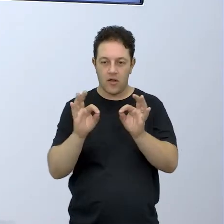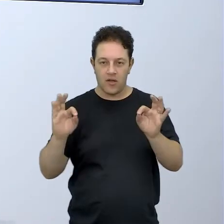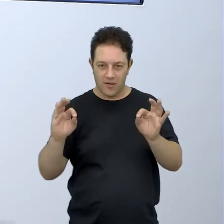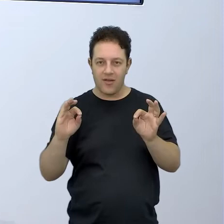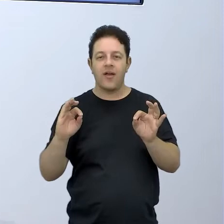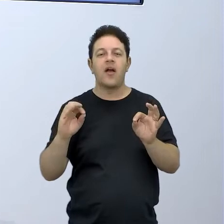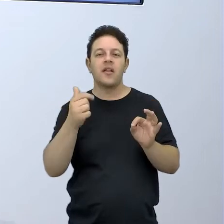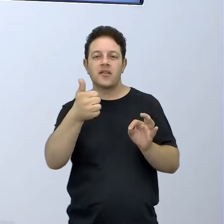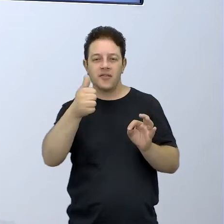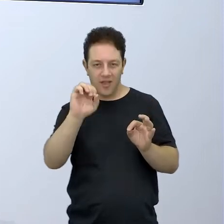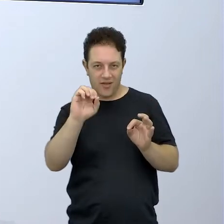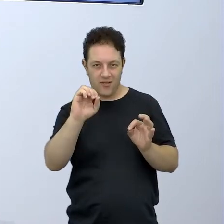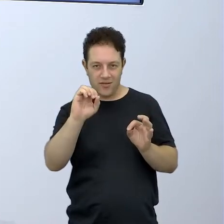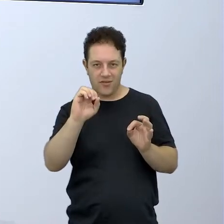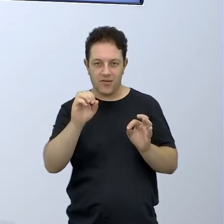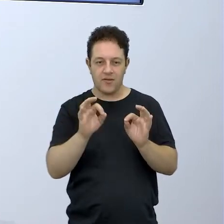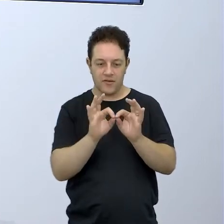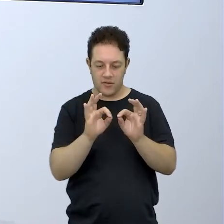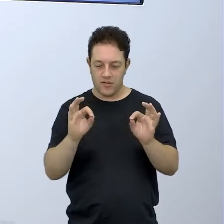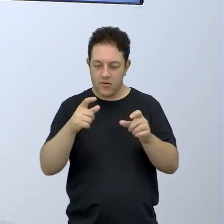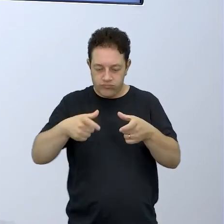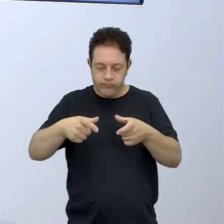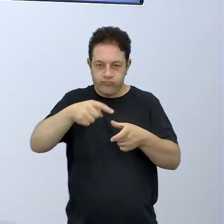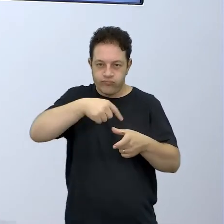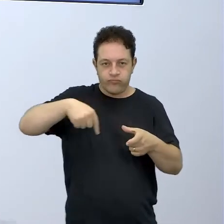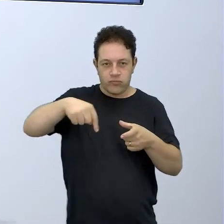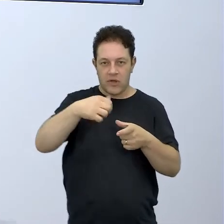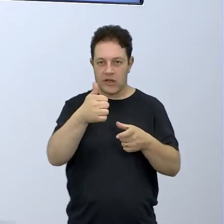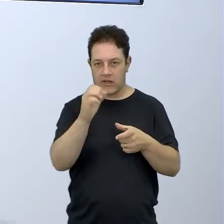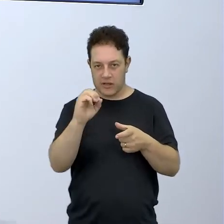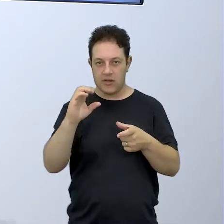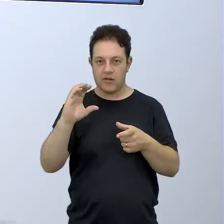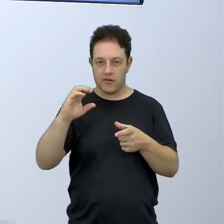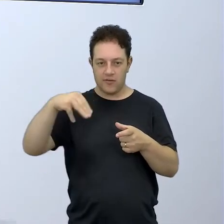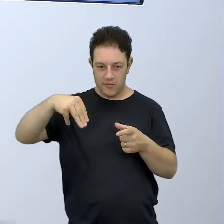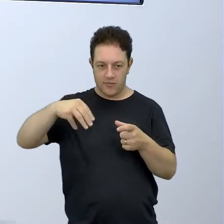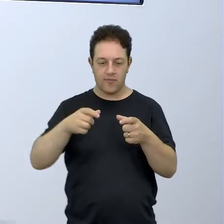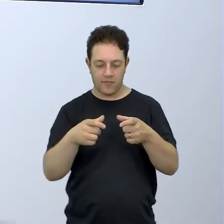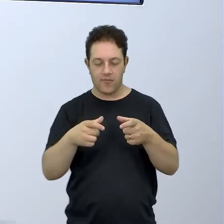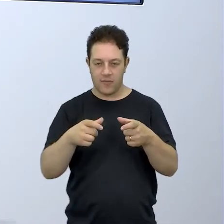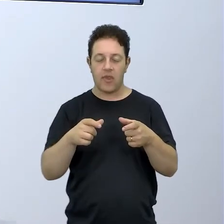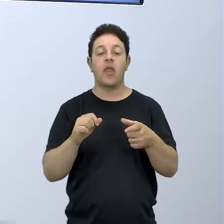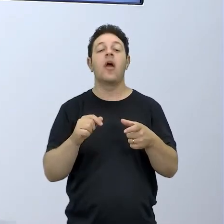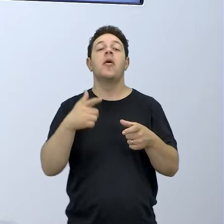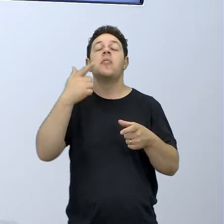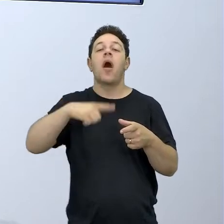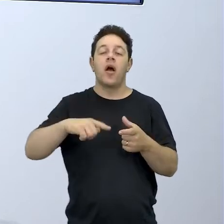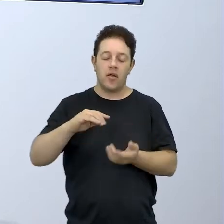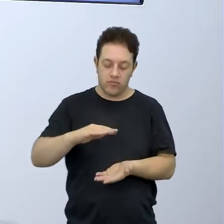isso na aula passada, ela tem 10 centímetros de diâmetro, né? E tem aqui um volume de